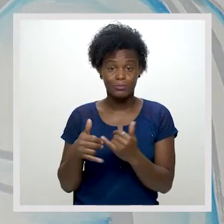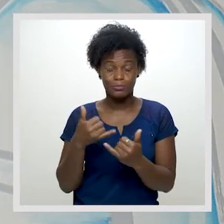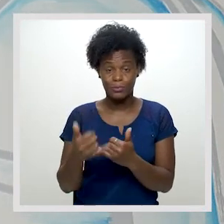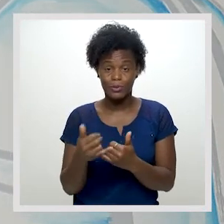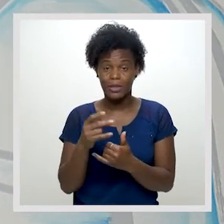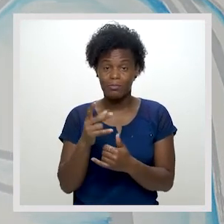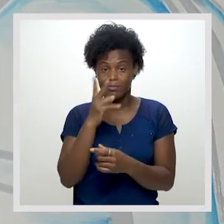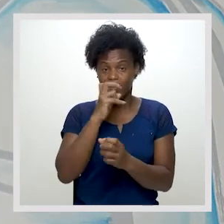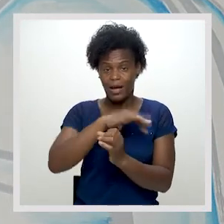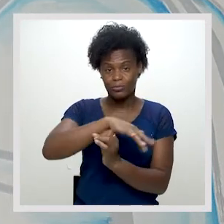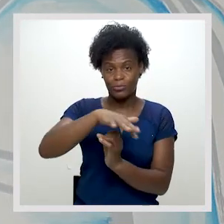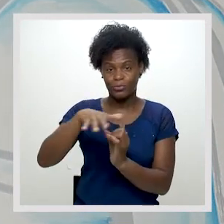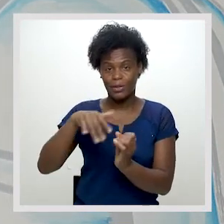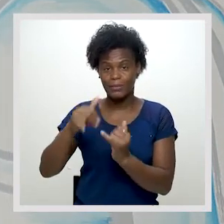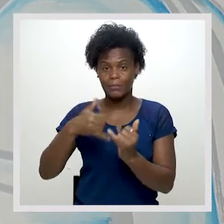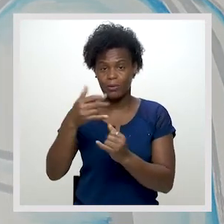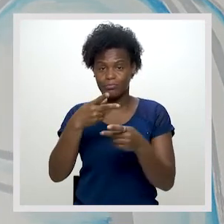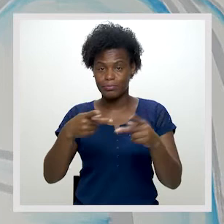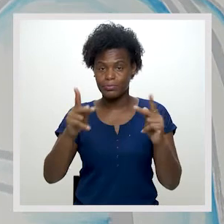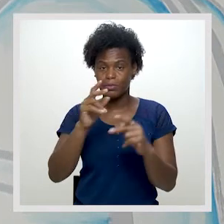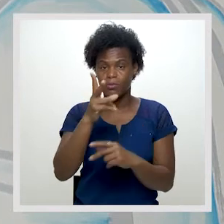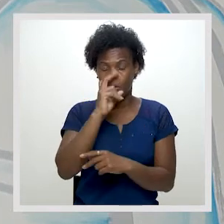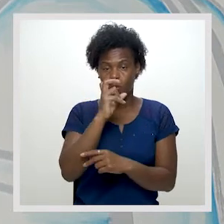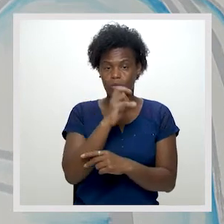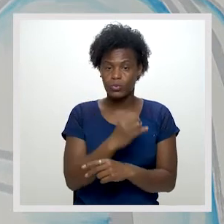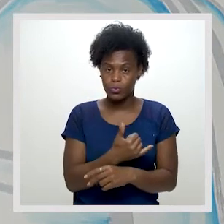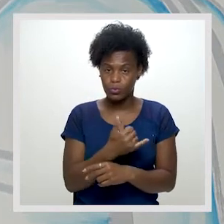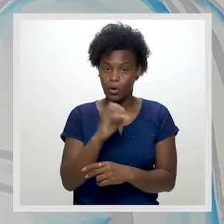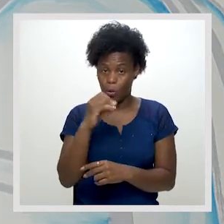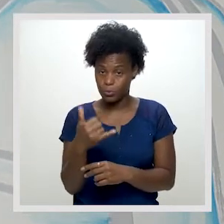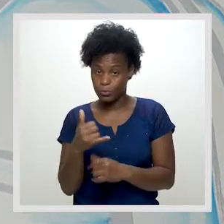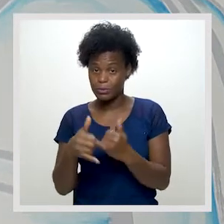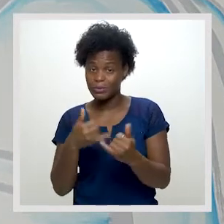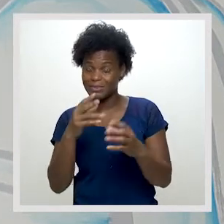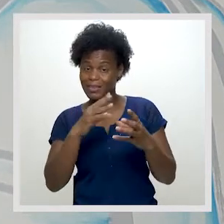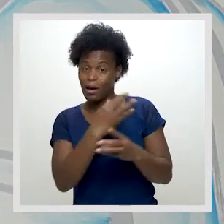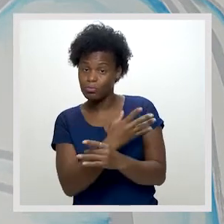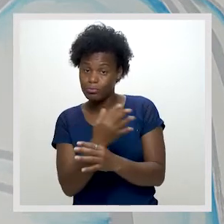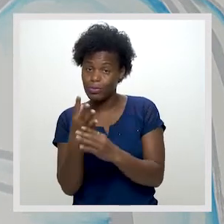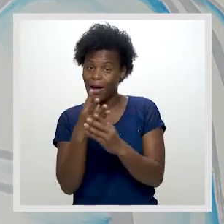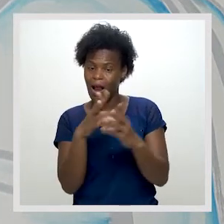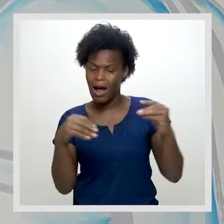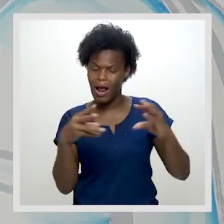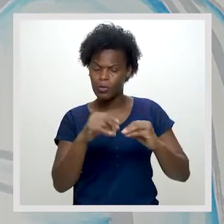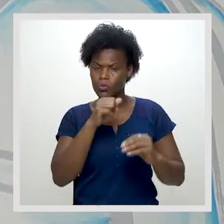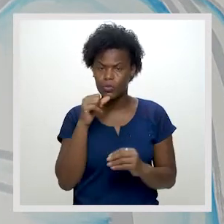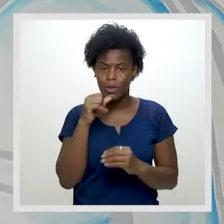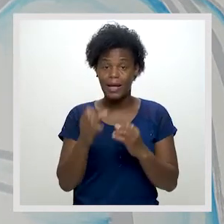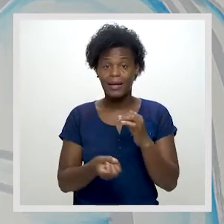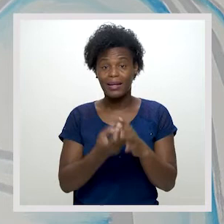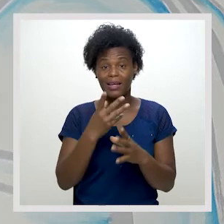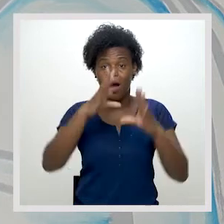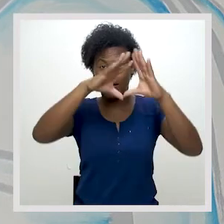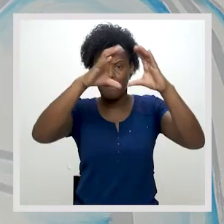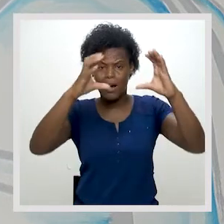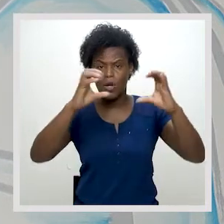atmosfera, depois da libertação do oxigênio através das algas azuis, veio-se a formar o quê? A camada de ozono. Formando-se